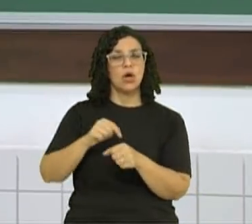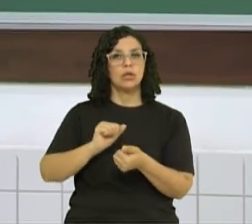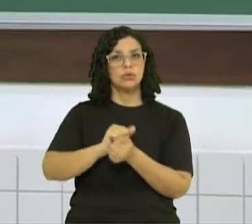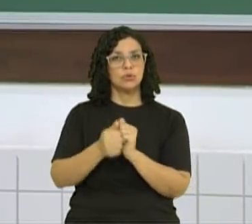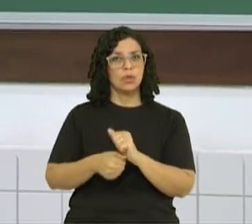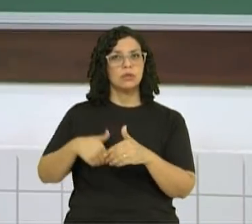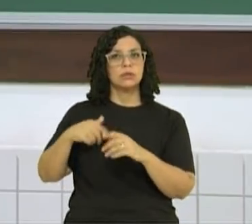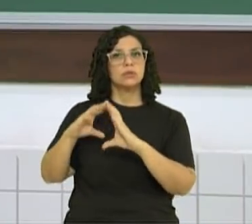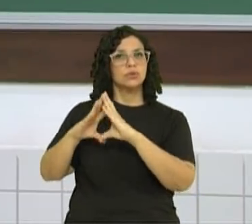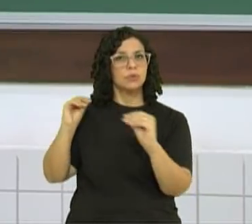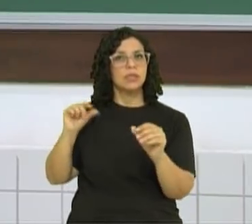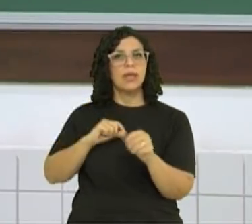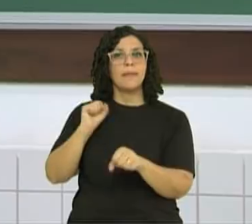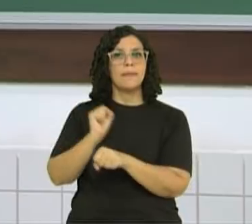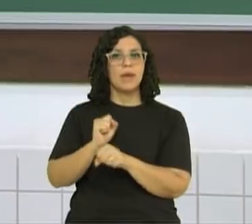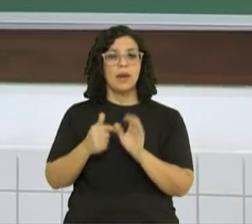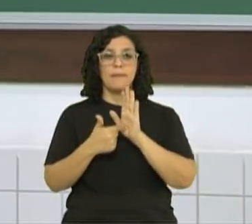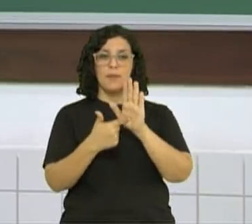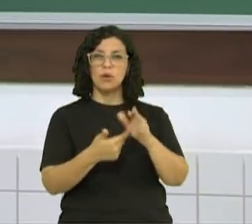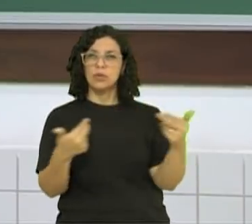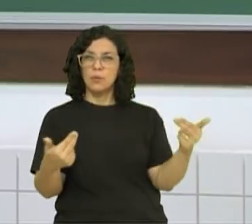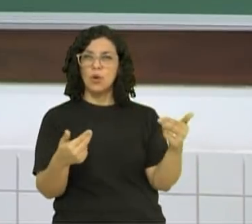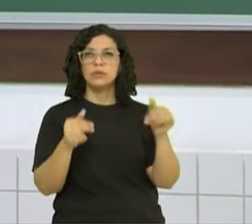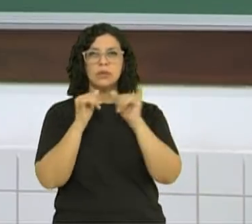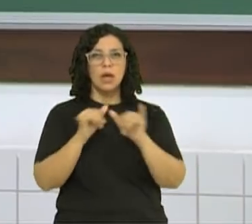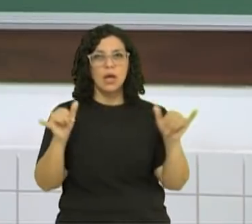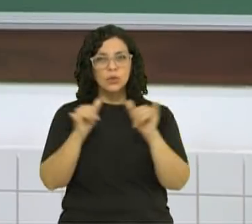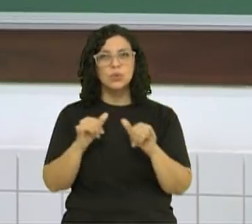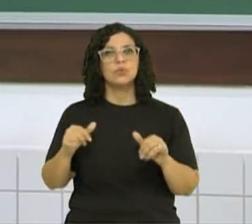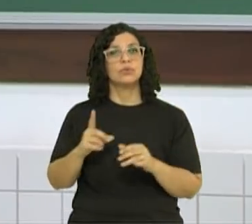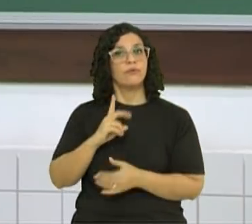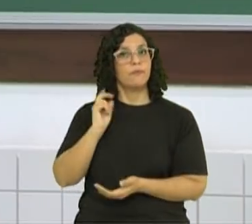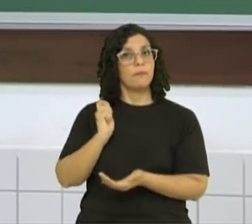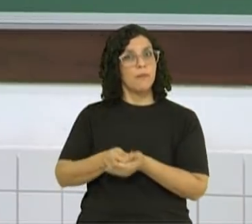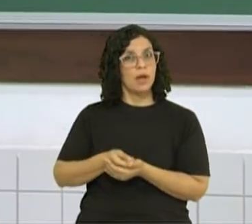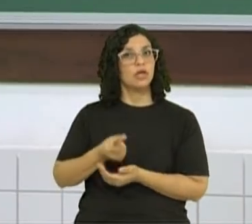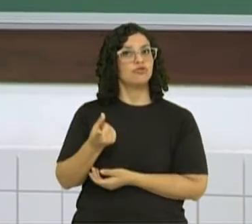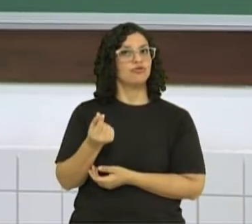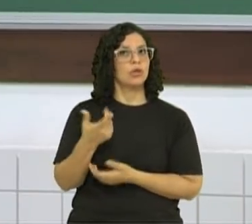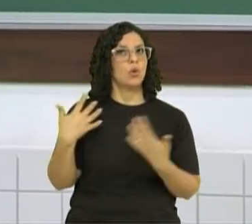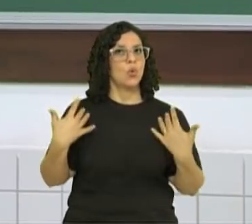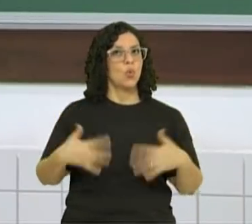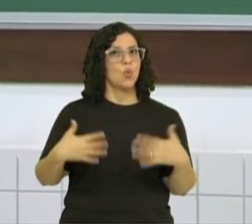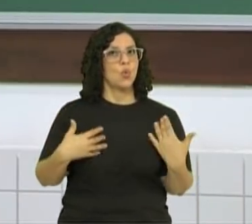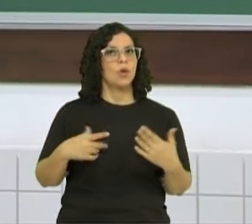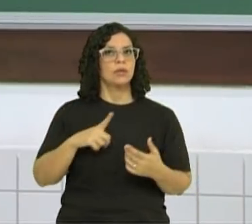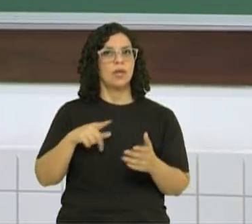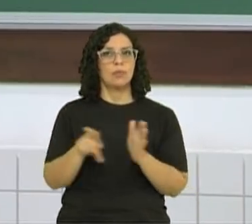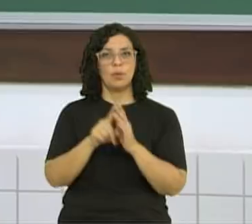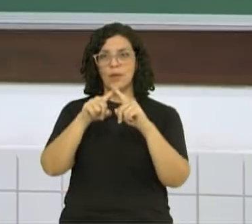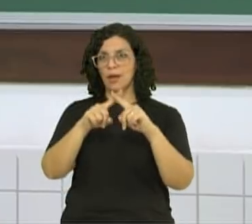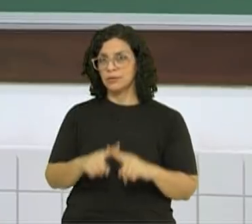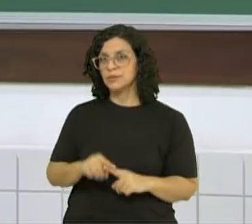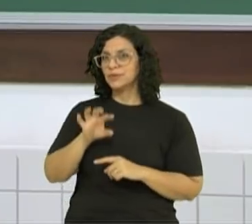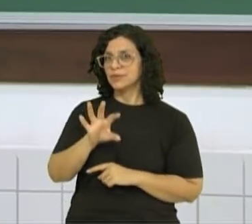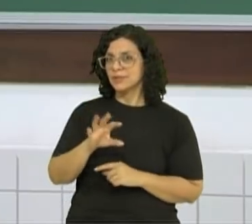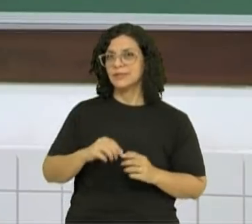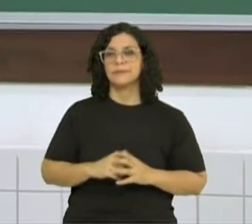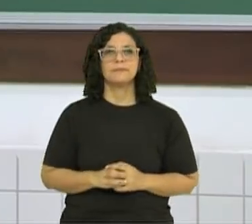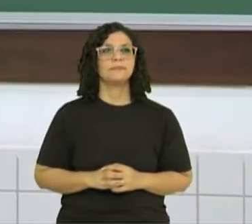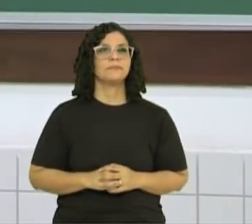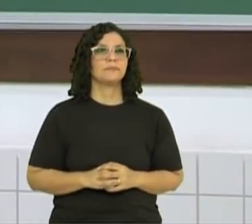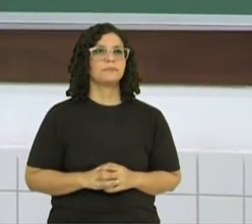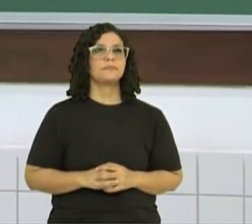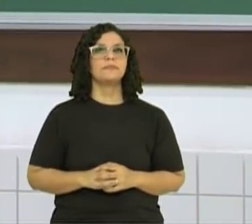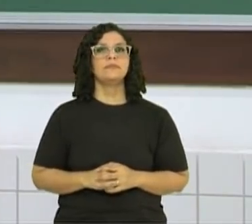cada dessas paradas vende-se comerciais, né? Então para você ter uma ideia do quanto de dinheiro que envolve-se dentro dos eventos esportivos,